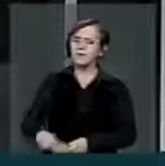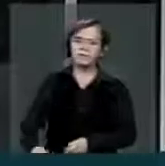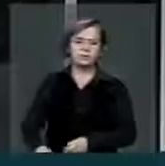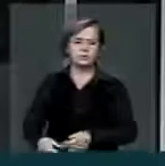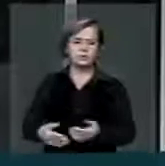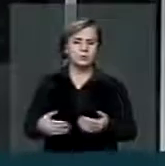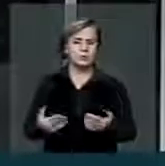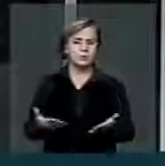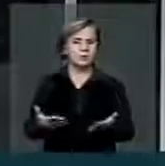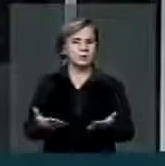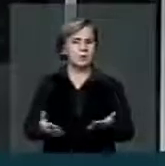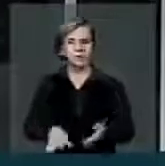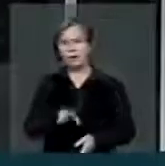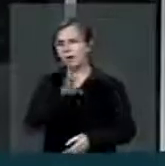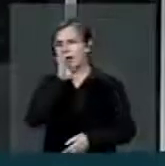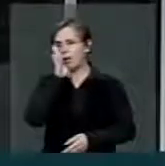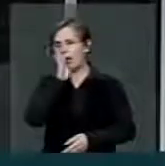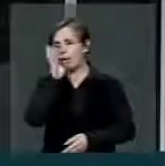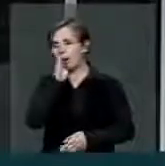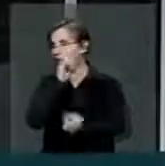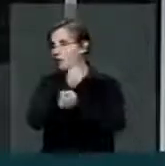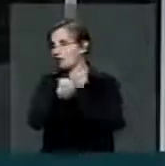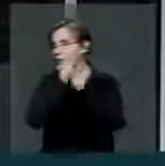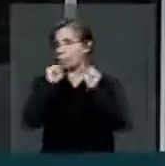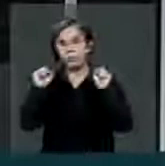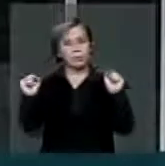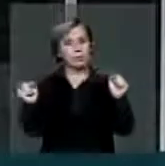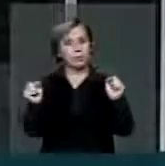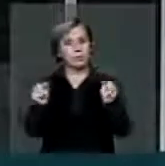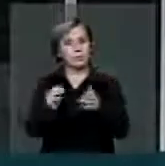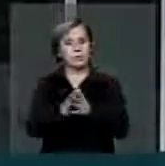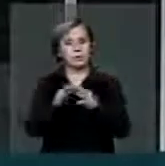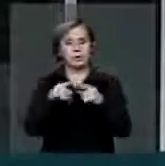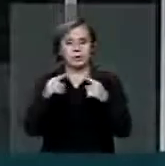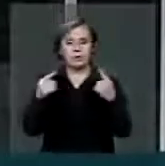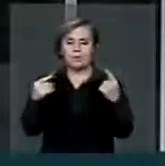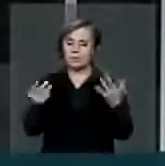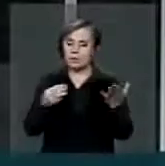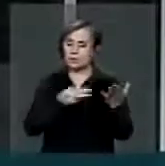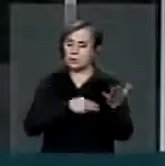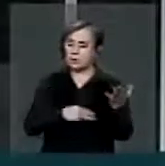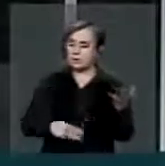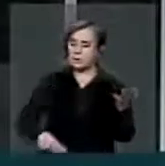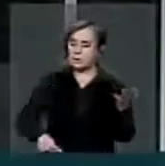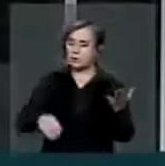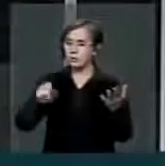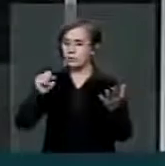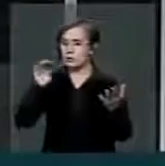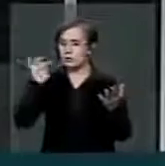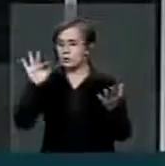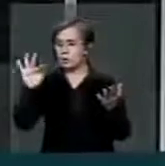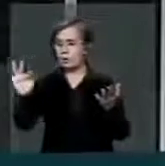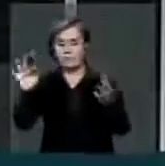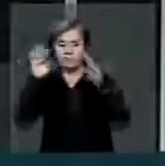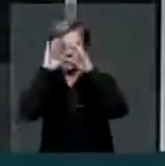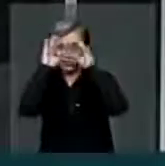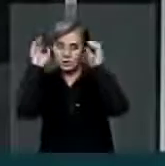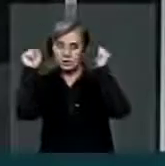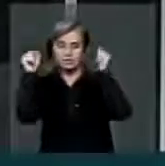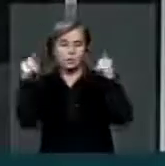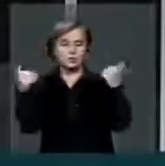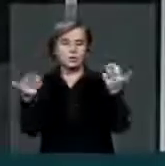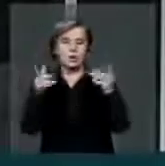isto é um escândalo, mas para o ministro do STF é algo que a